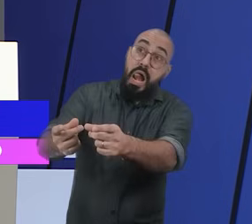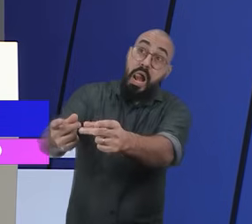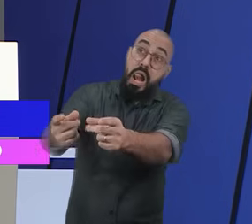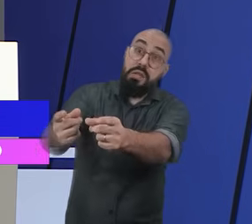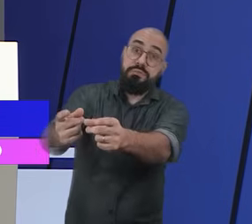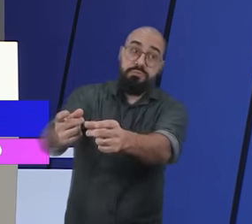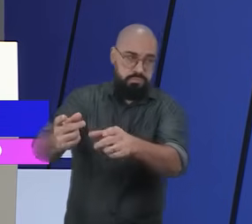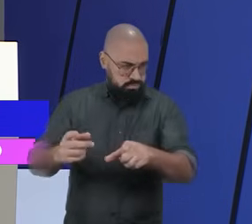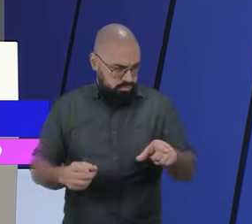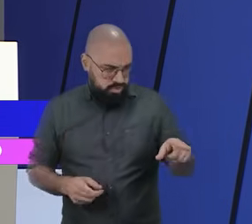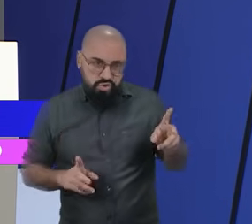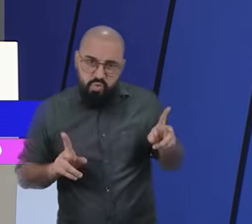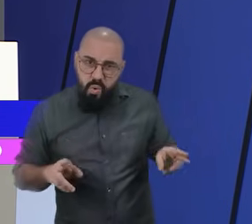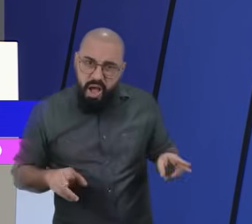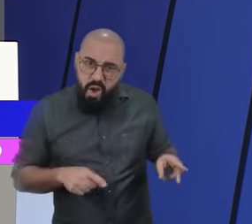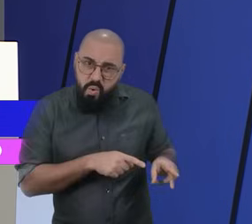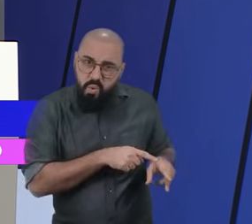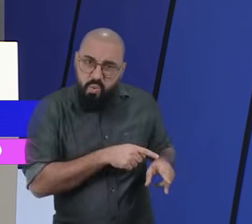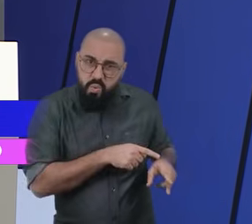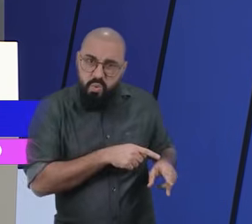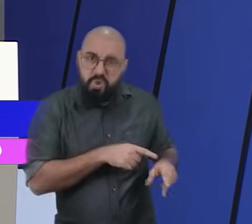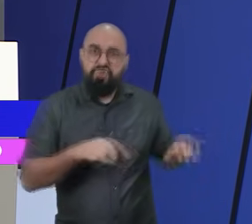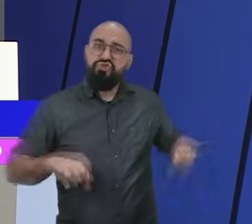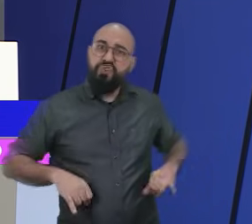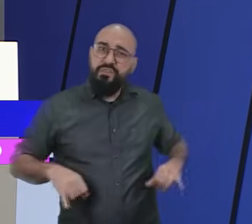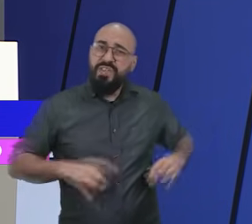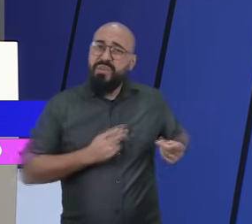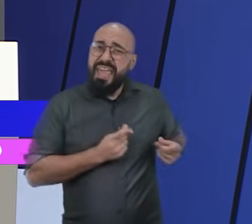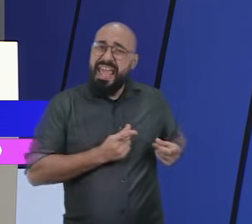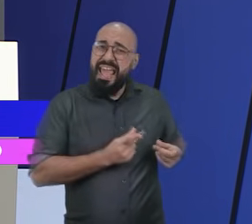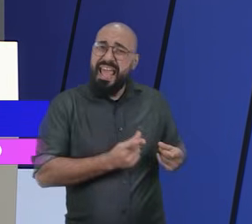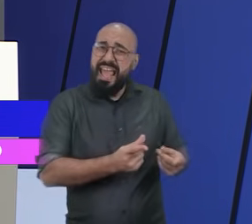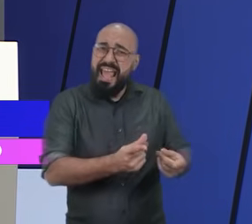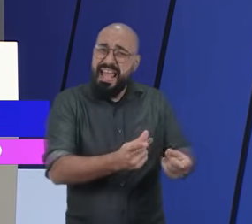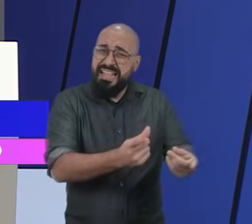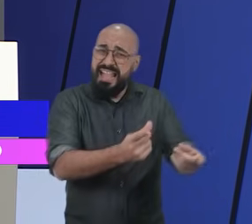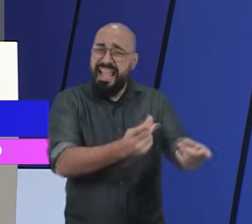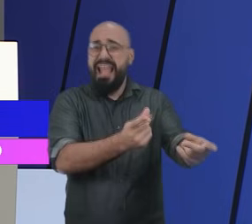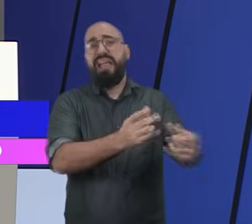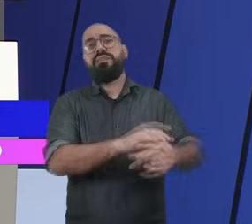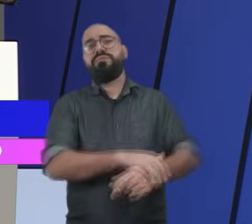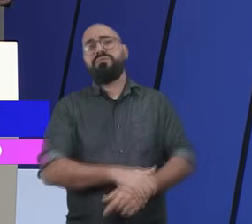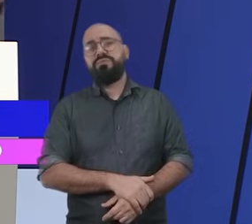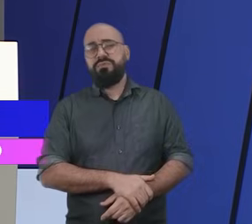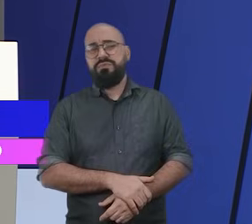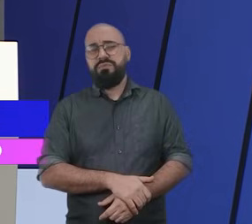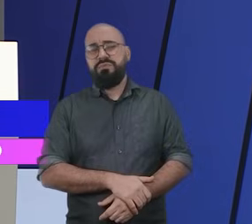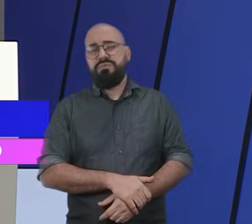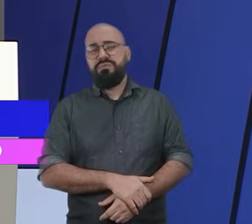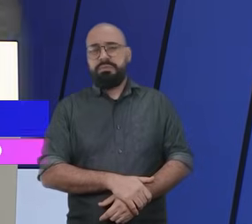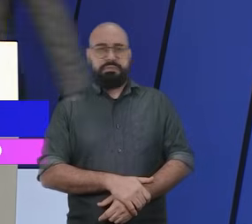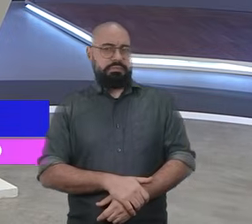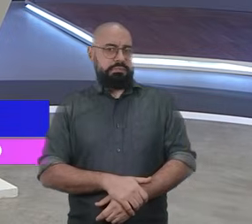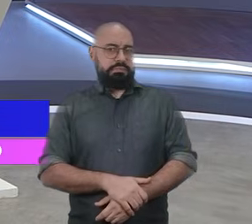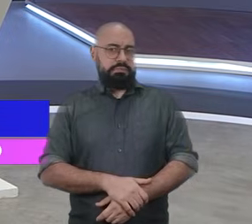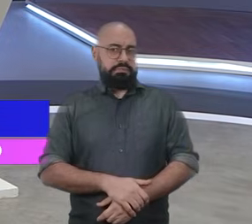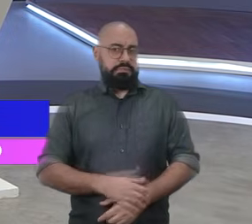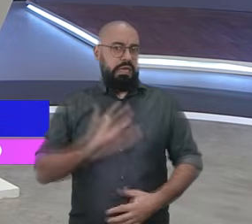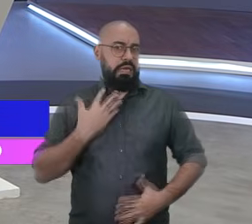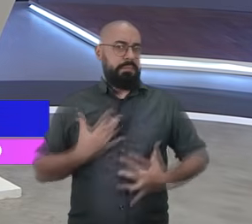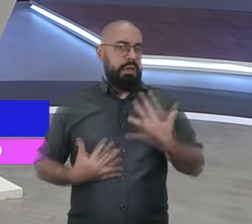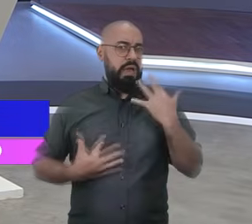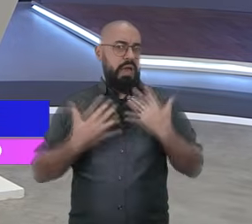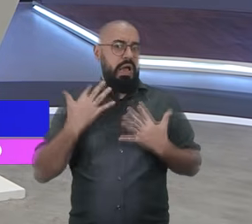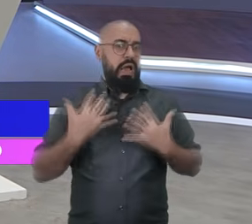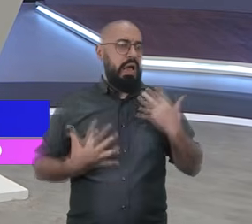tormento eterno para as pessoas viverem sofrendo e queimando sempre? O que é que a Bíblia fala